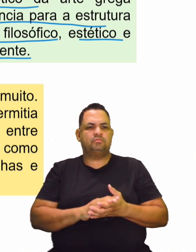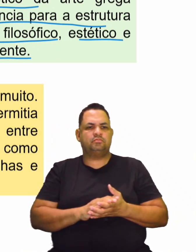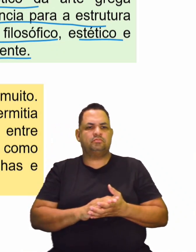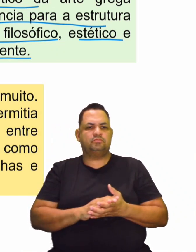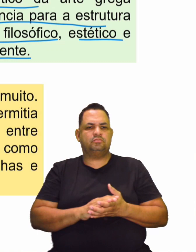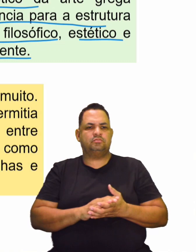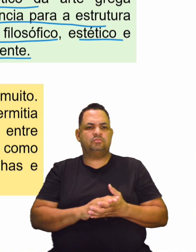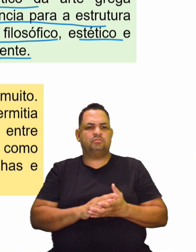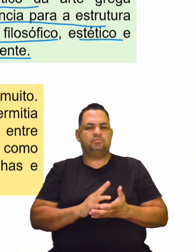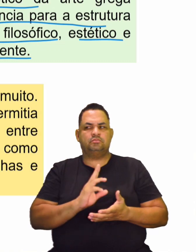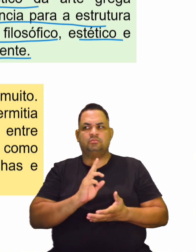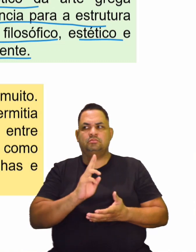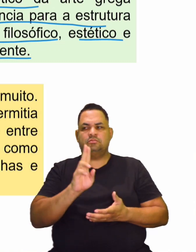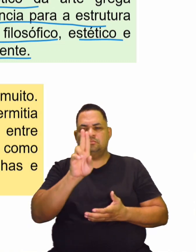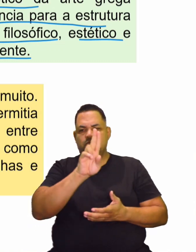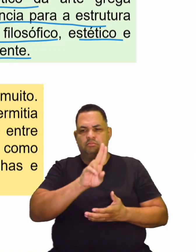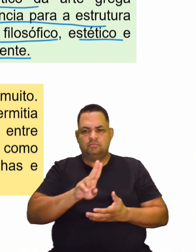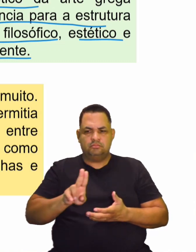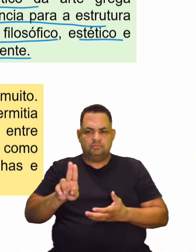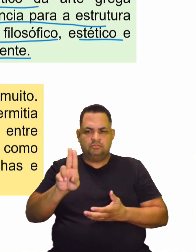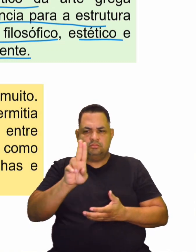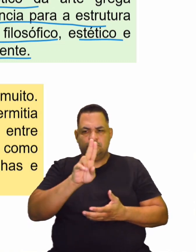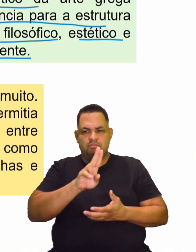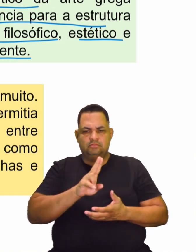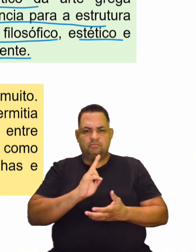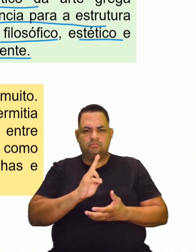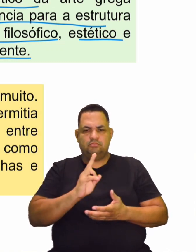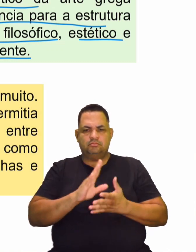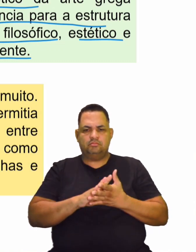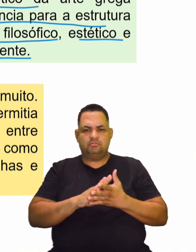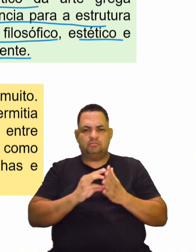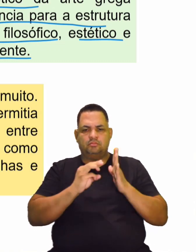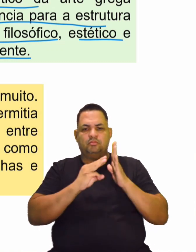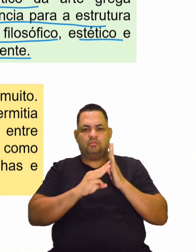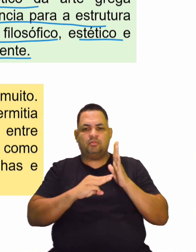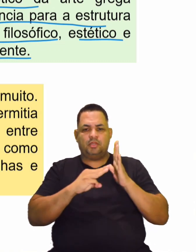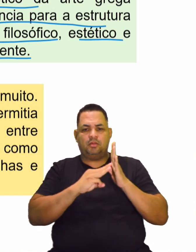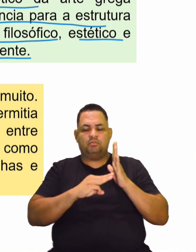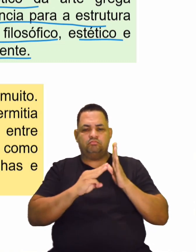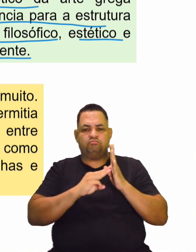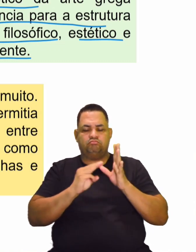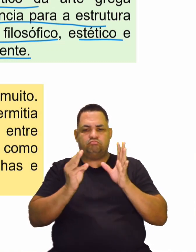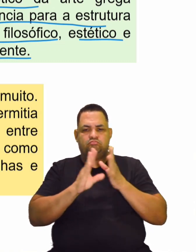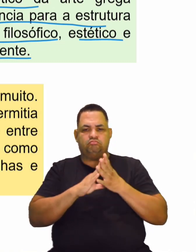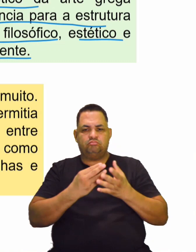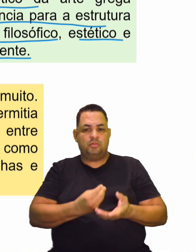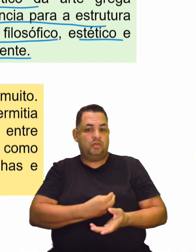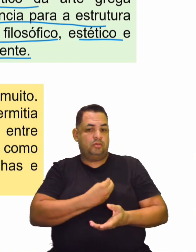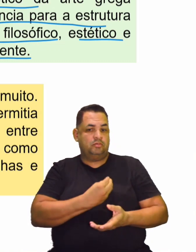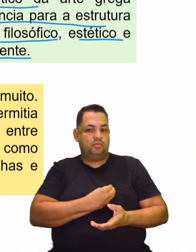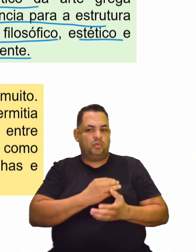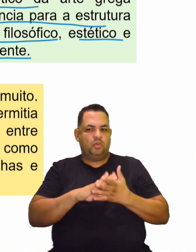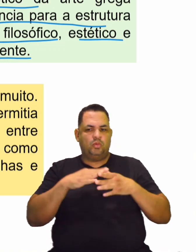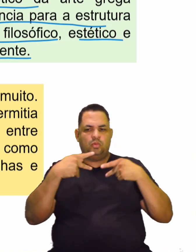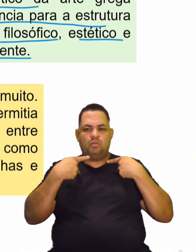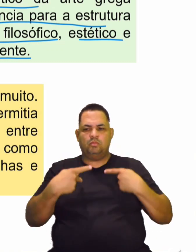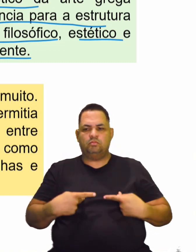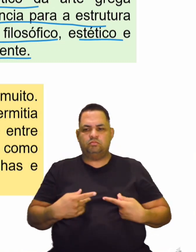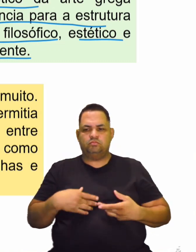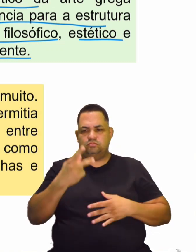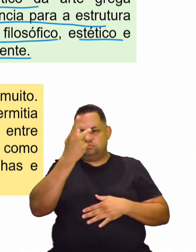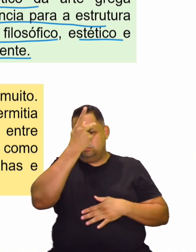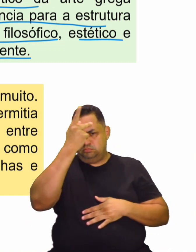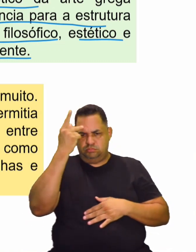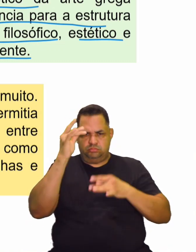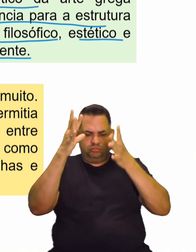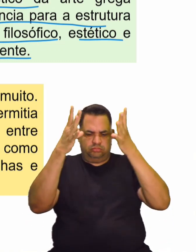sempre eles utilizavam modelos vivos, viu? Eram corpos de pessoas. É claro que acredito que eles detalhavam mais